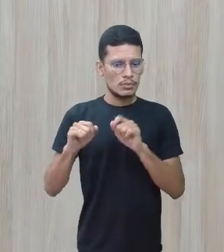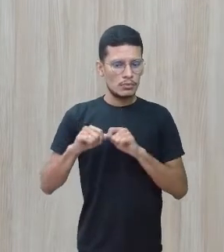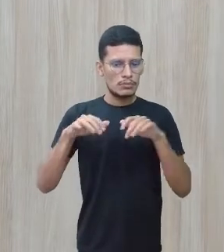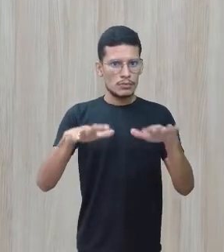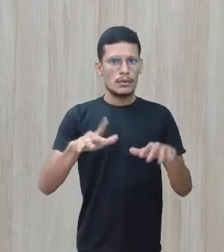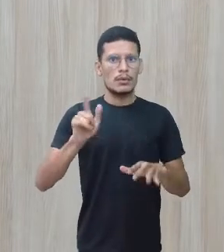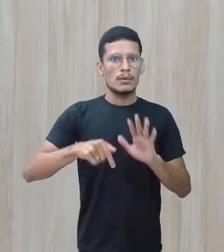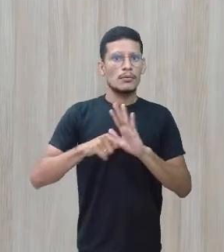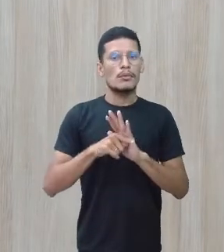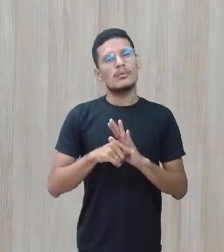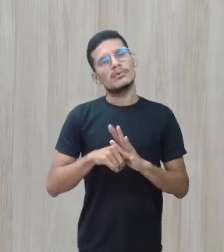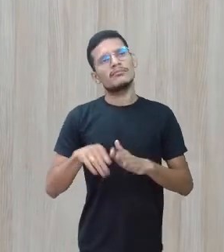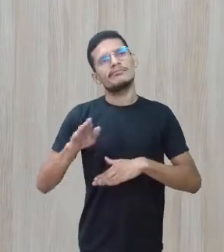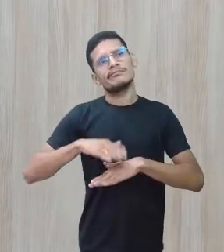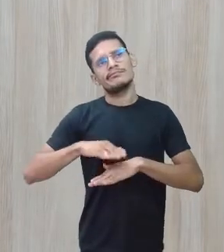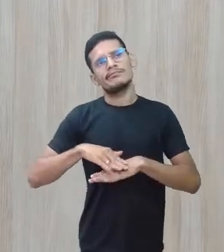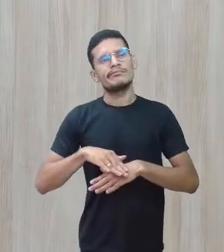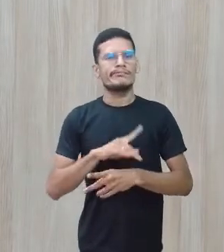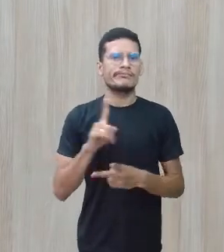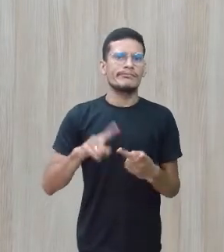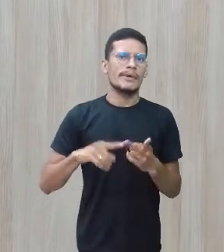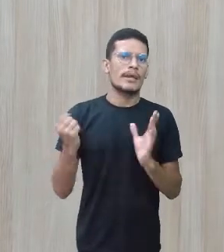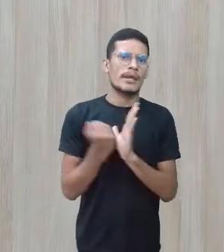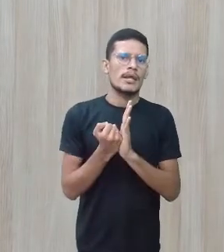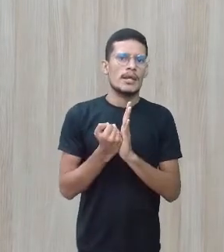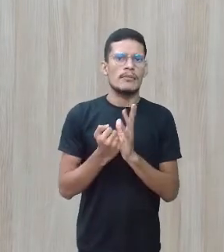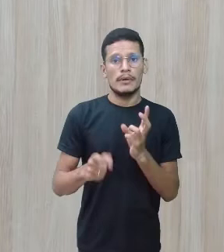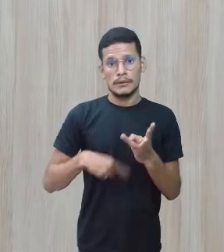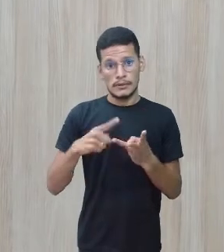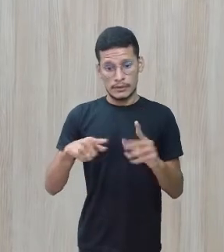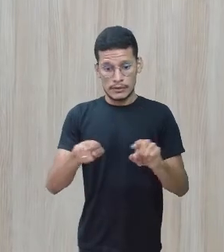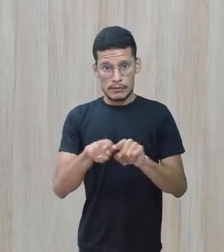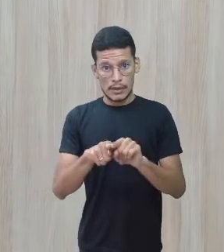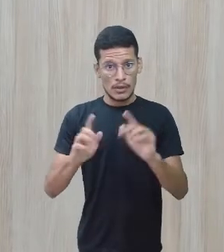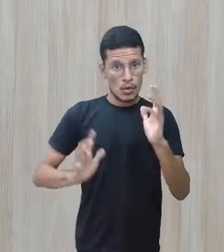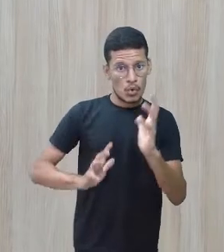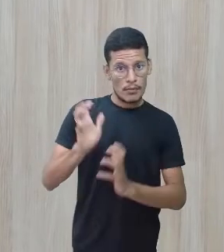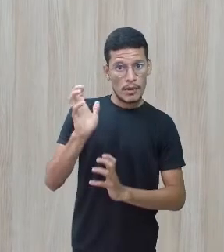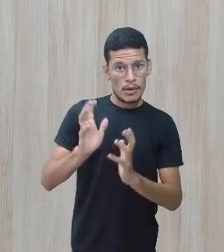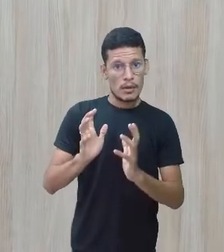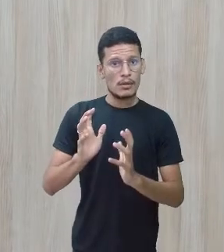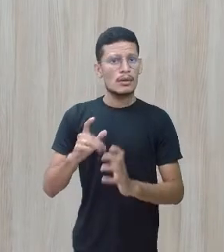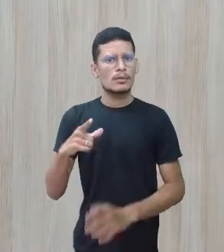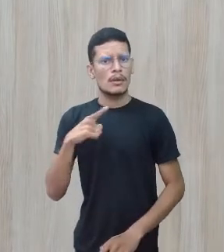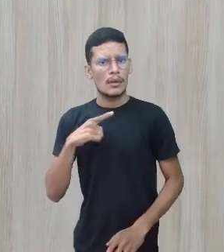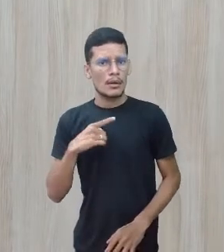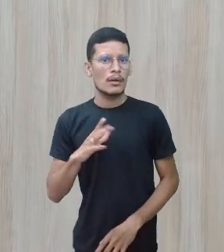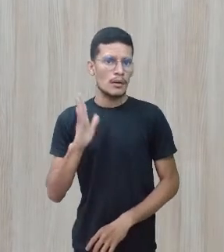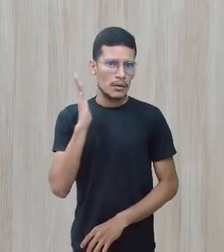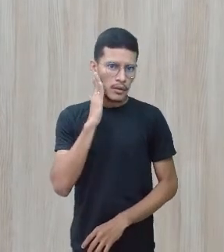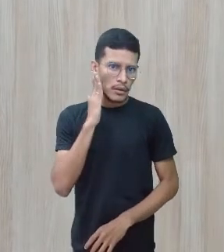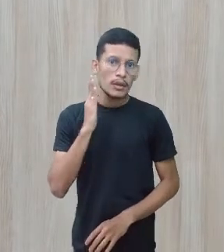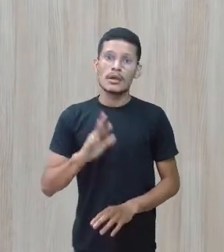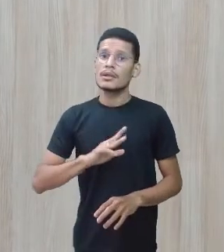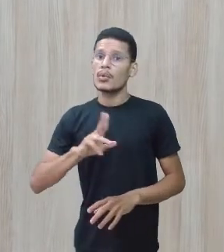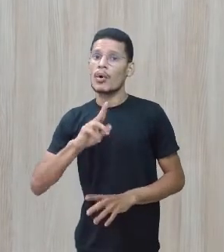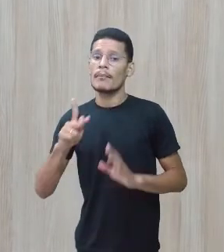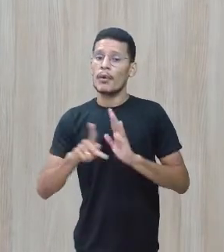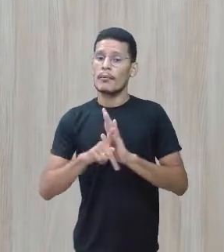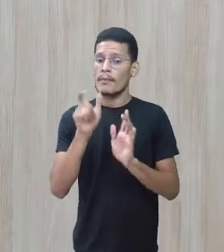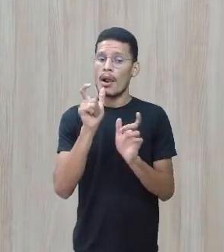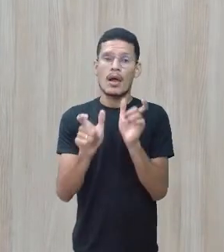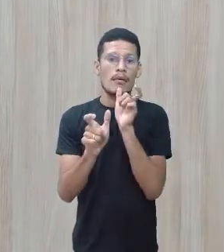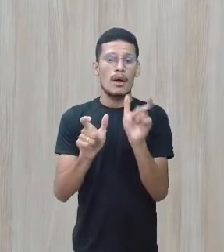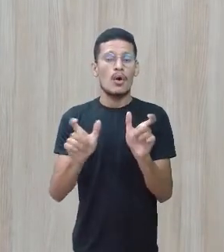a moral, é o clímax, é a complicação, não necessariamente as palavras tal qual elas